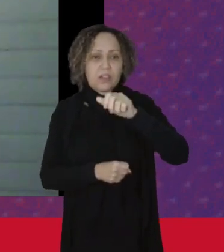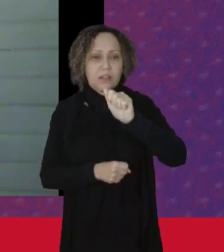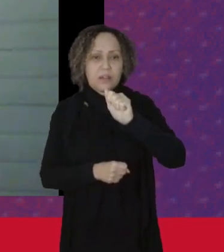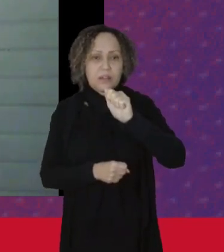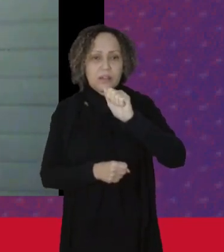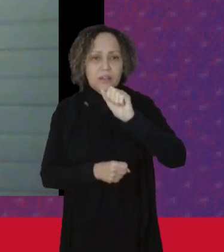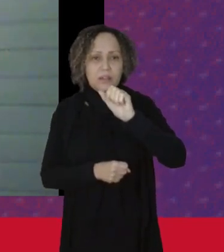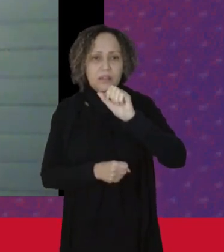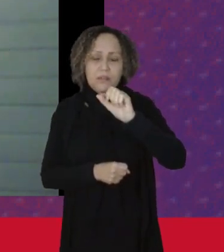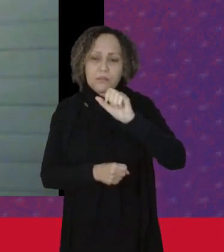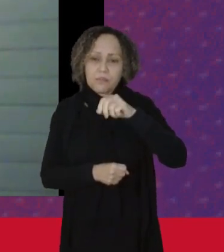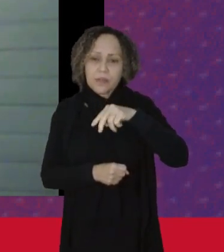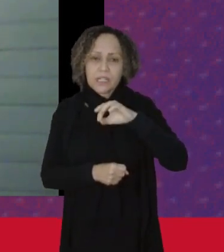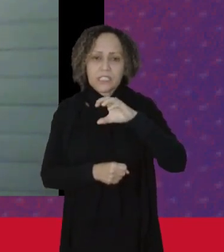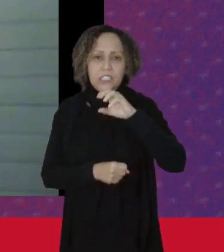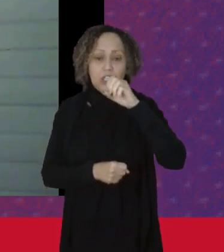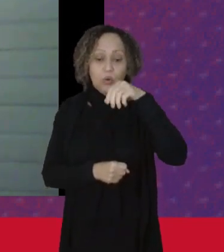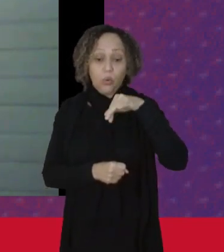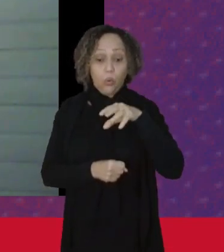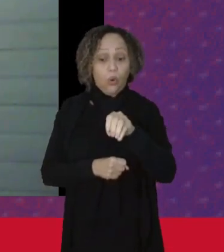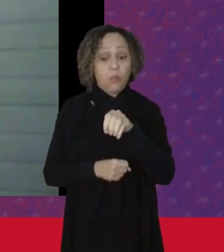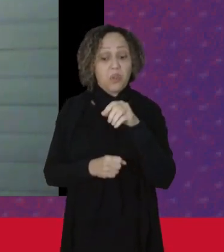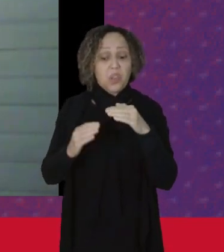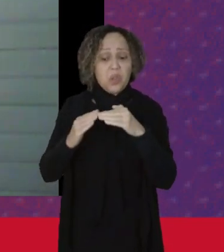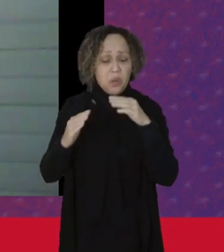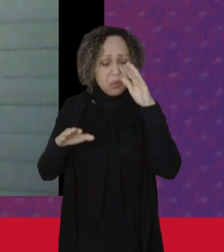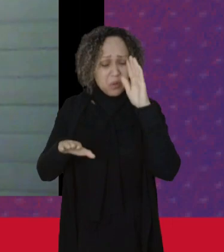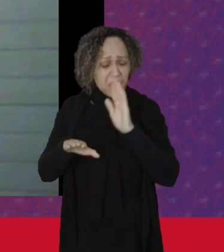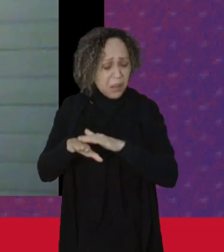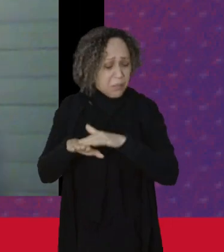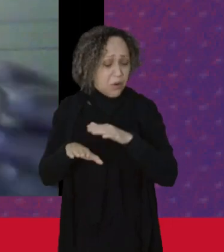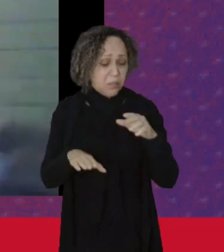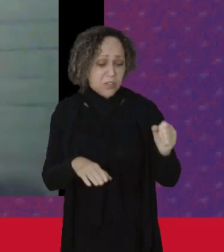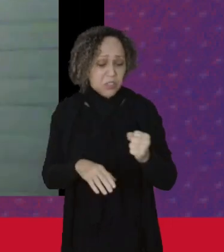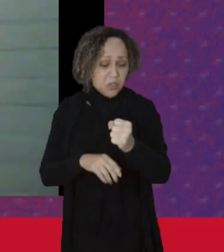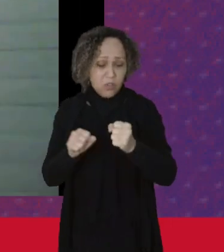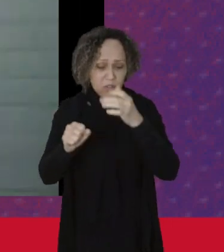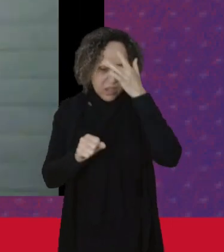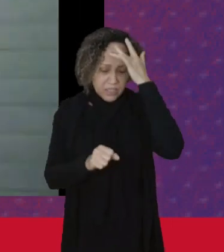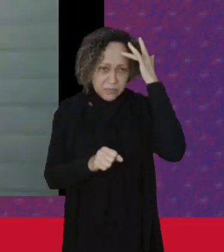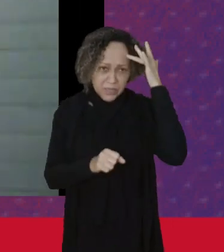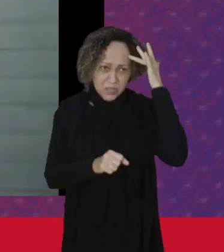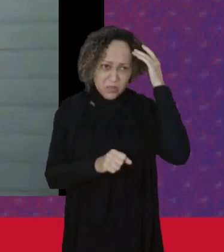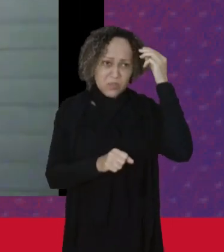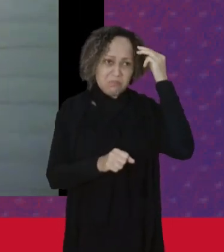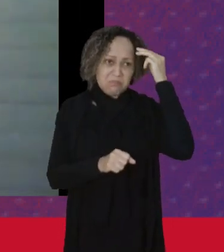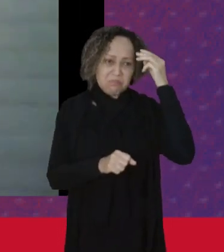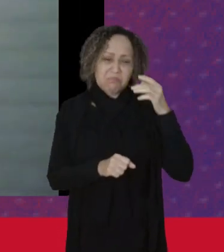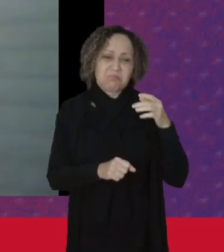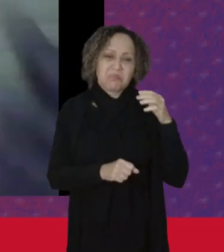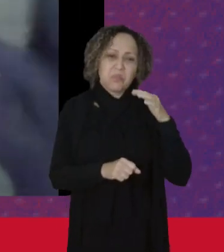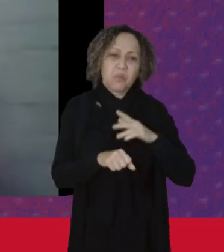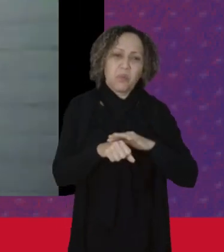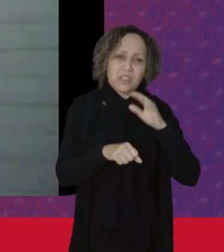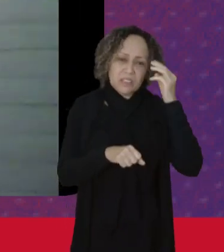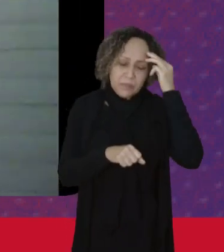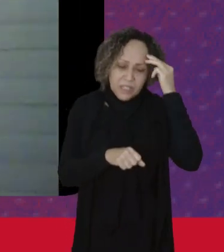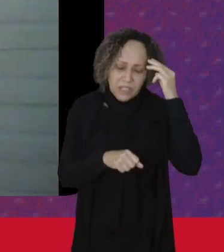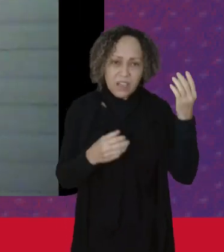exemplo, para RAPS, que é a rede de atenção psicossocial, né, na atenção básica, para